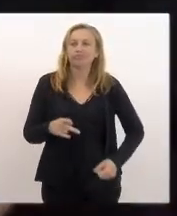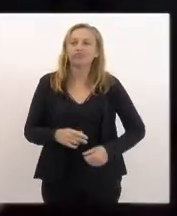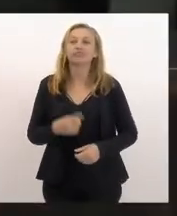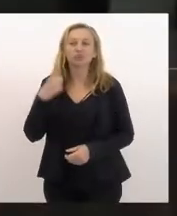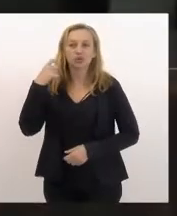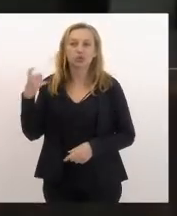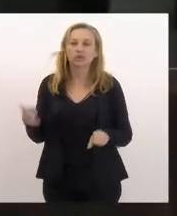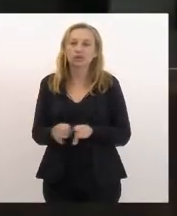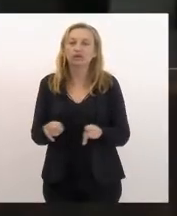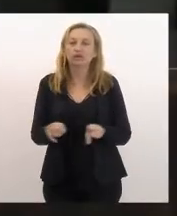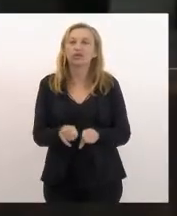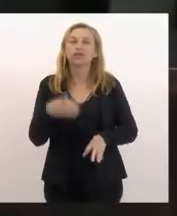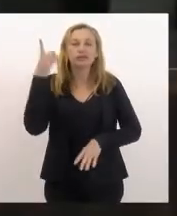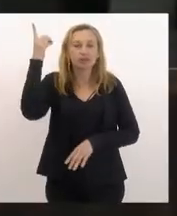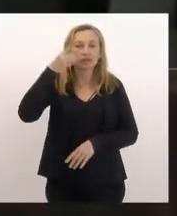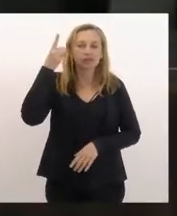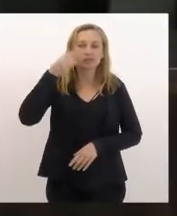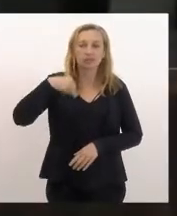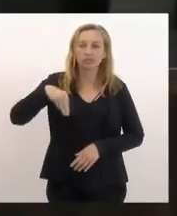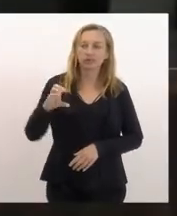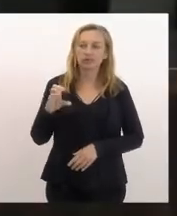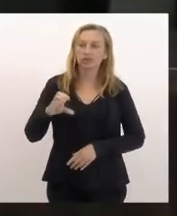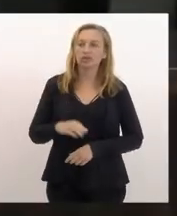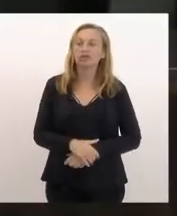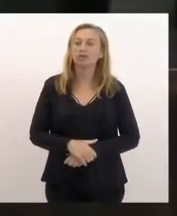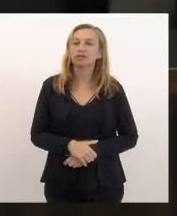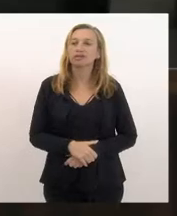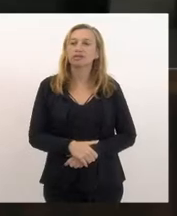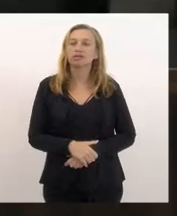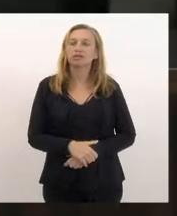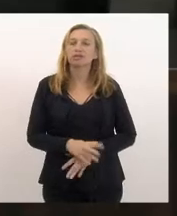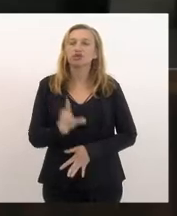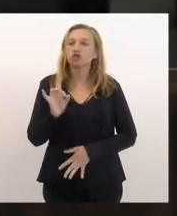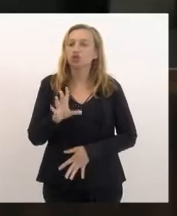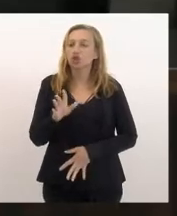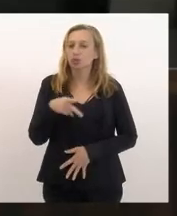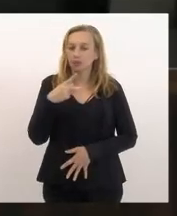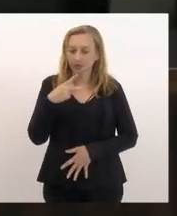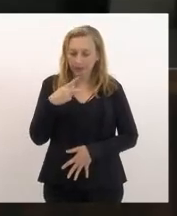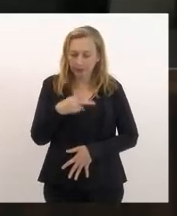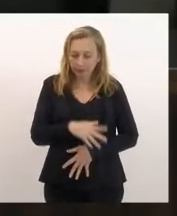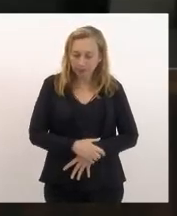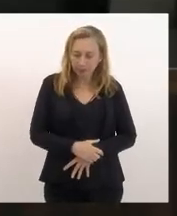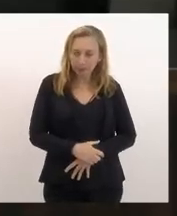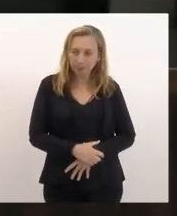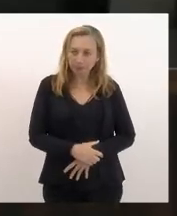também. Deputado Carlos Mink. Não, presidente, é só o seguinte.